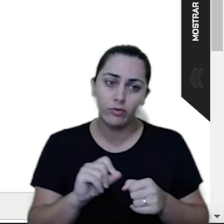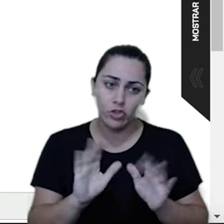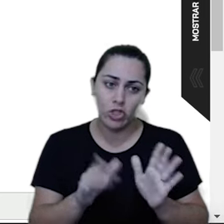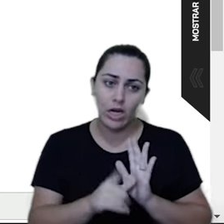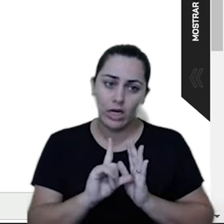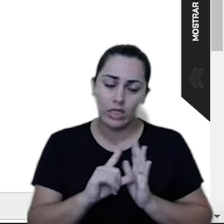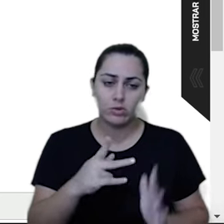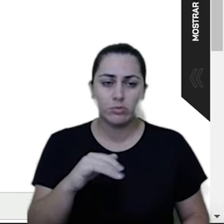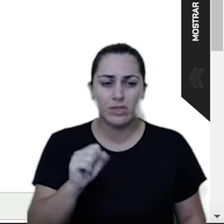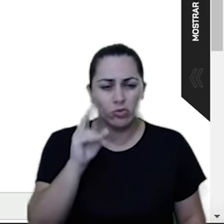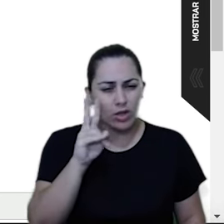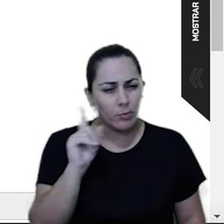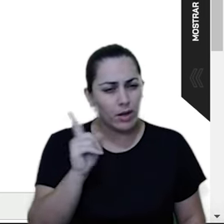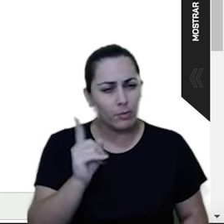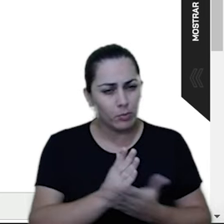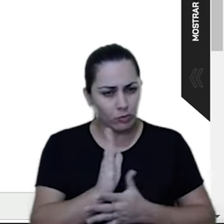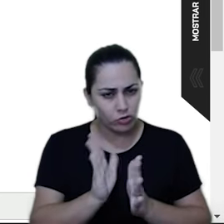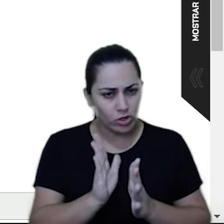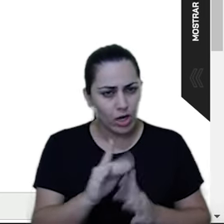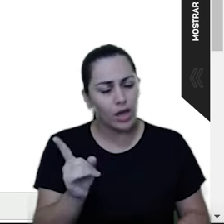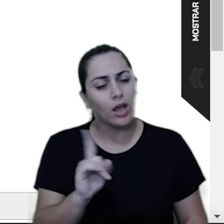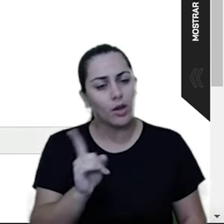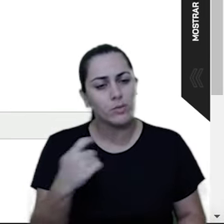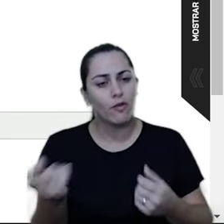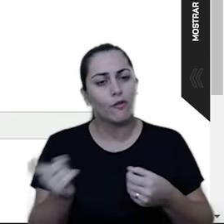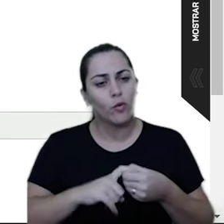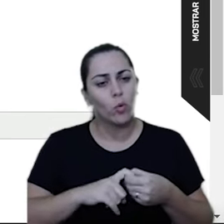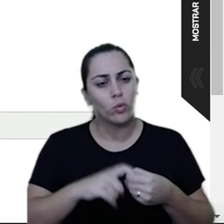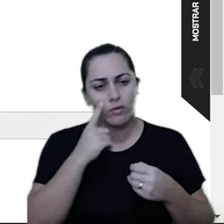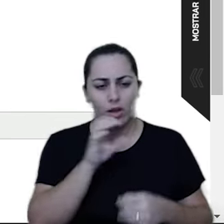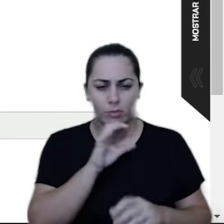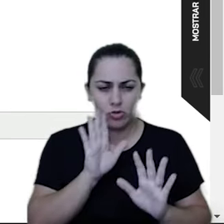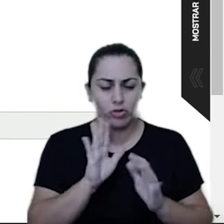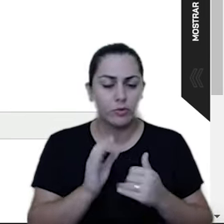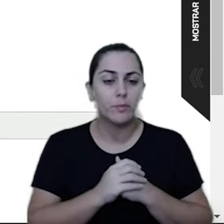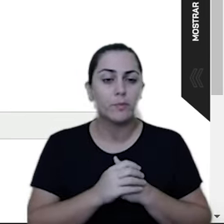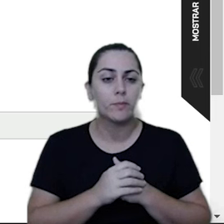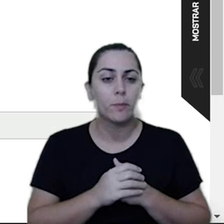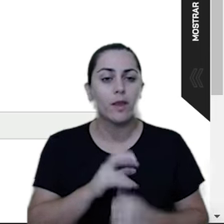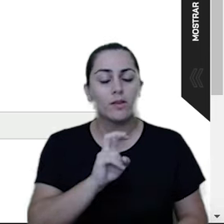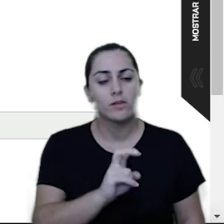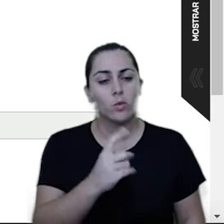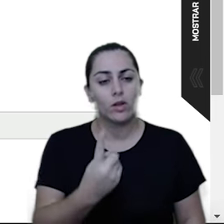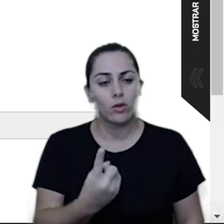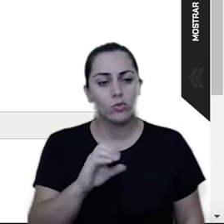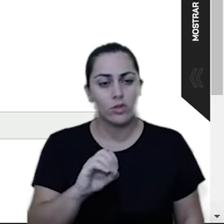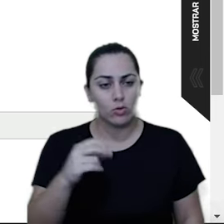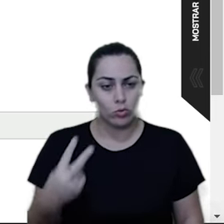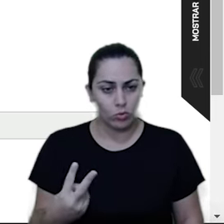PIS hein eu não lembro se eu fiz da homologação não né preciso voltar lá e dar uma olhada rapidinho aí vem aqui